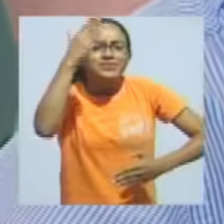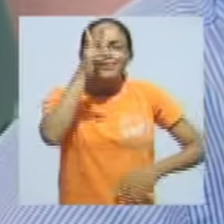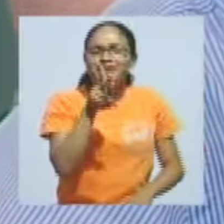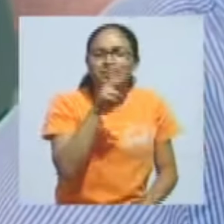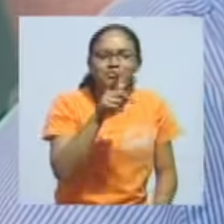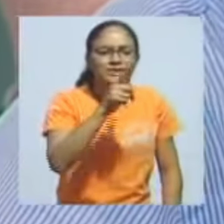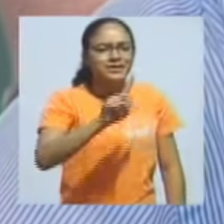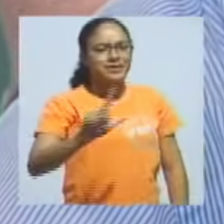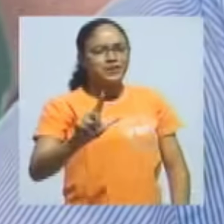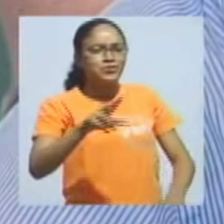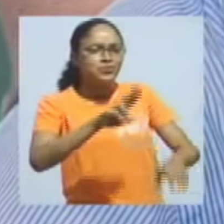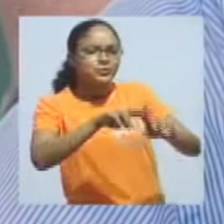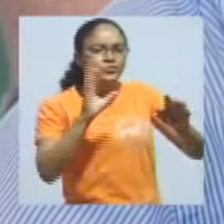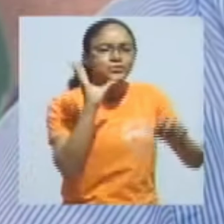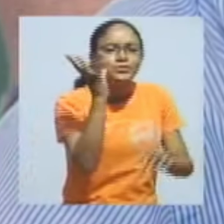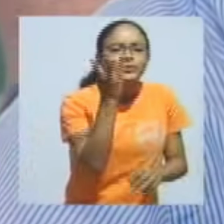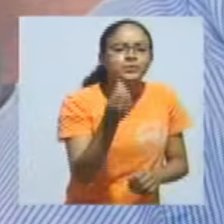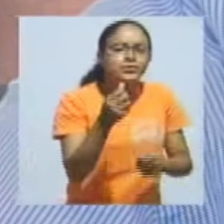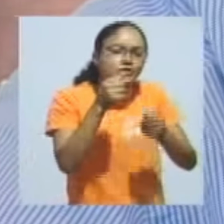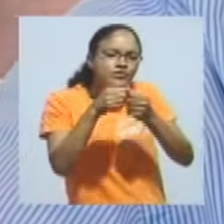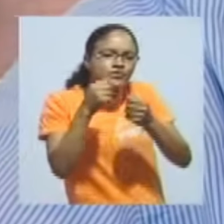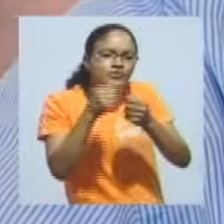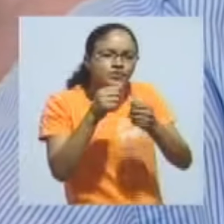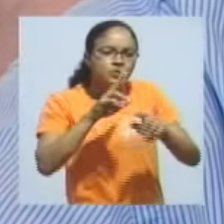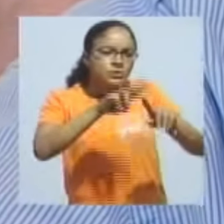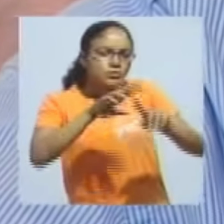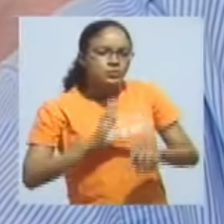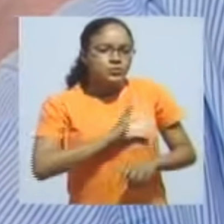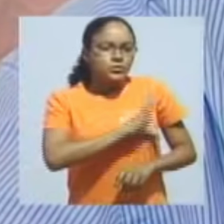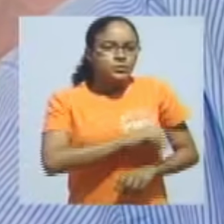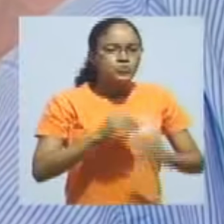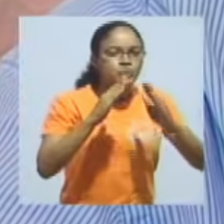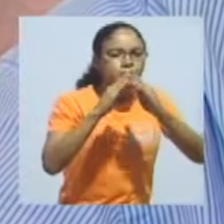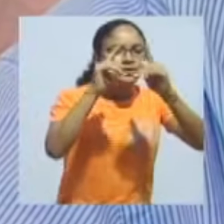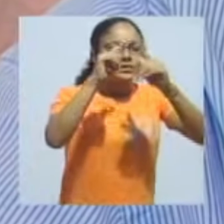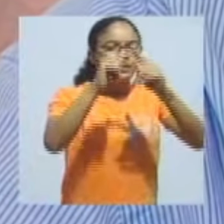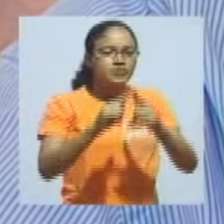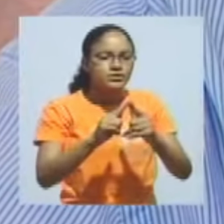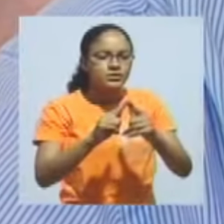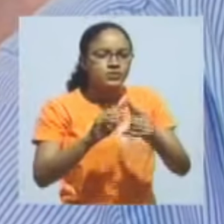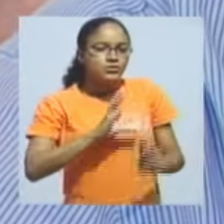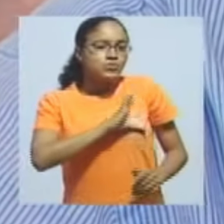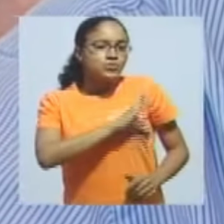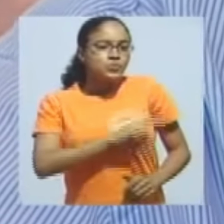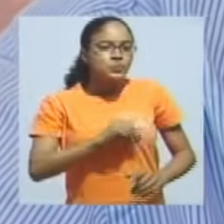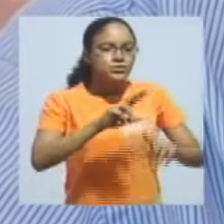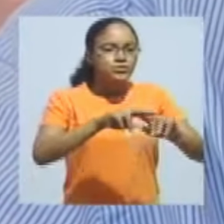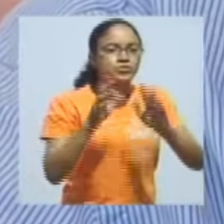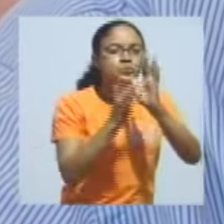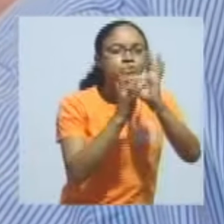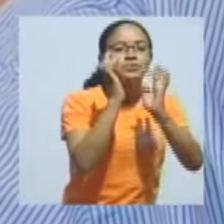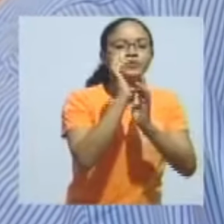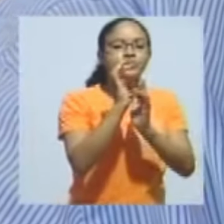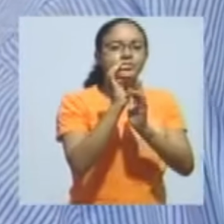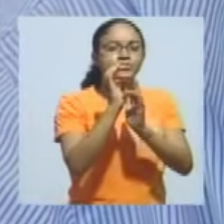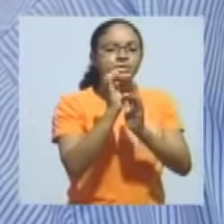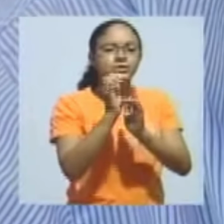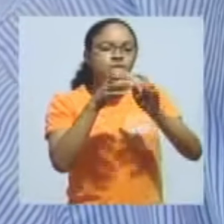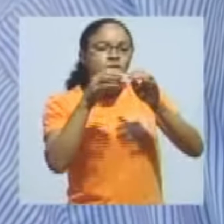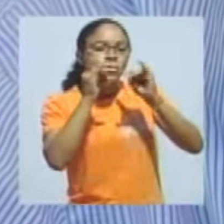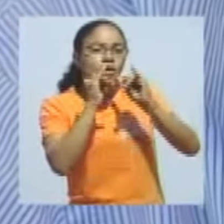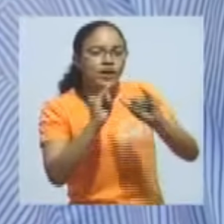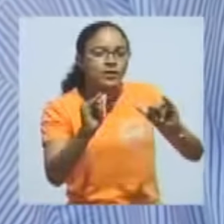Léo, a sua fidelidade, o seu amor à igreja, a sua paixão por Jesus, pelo anúncio do Evangelho.